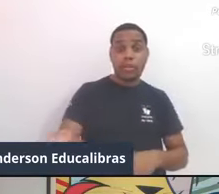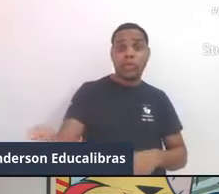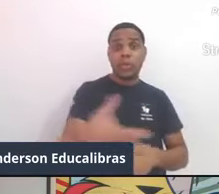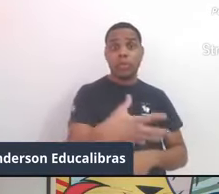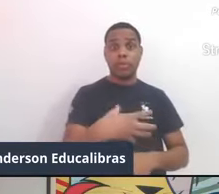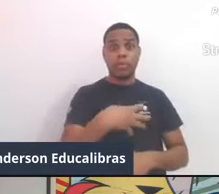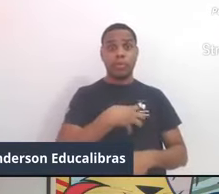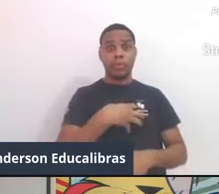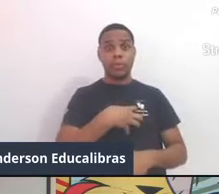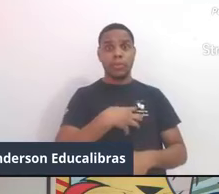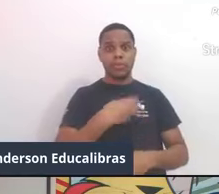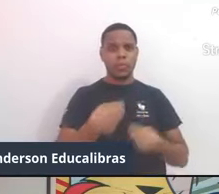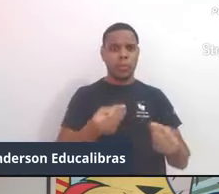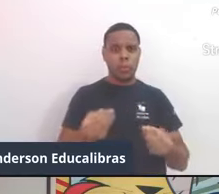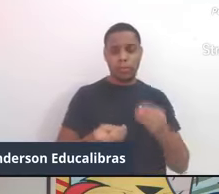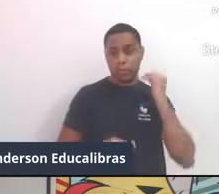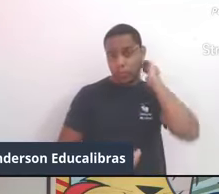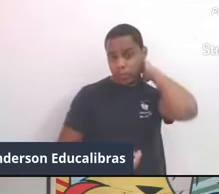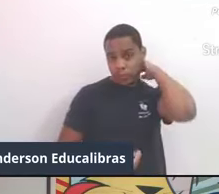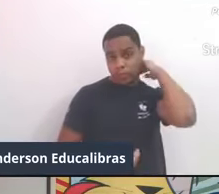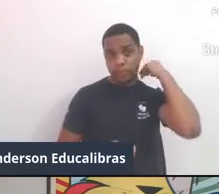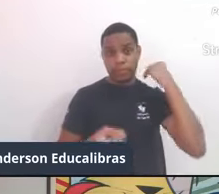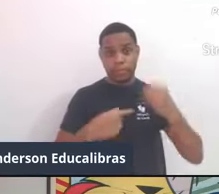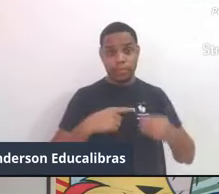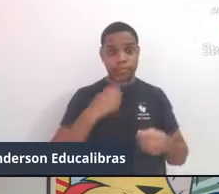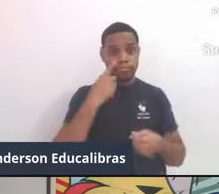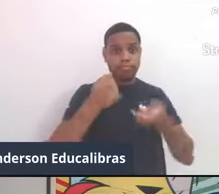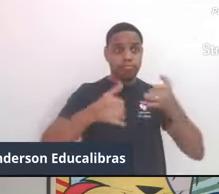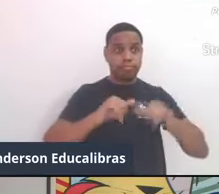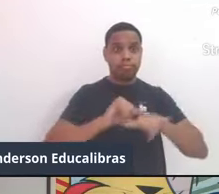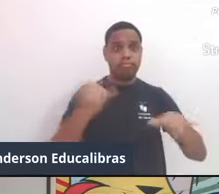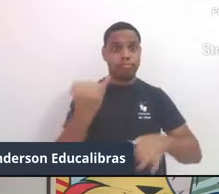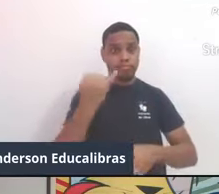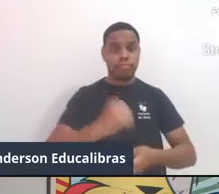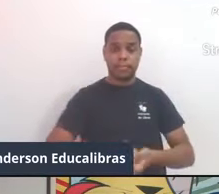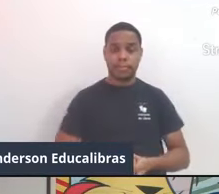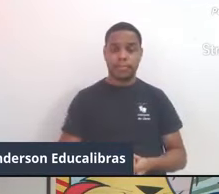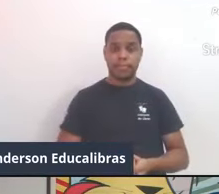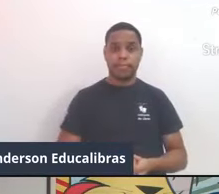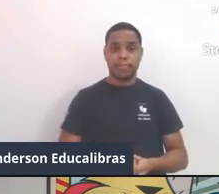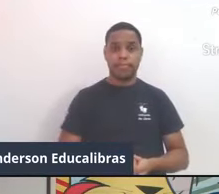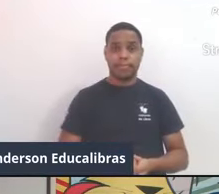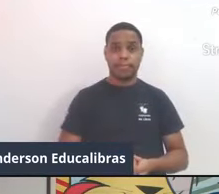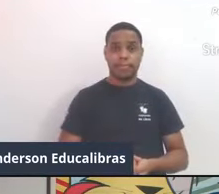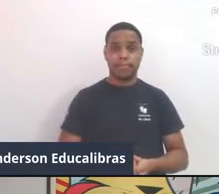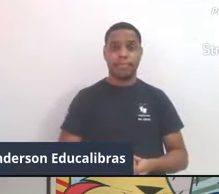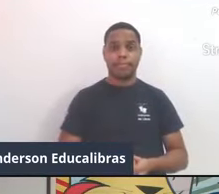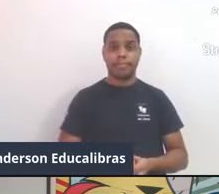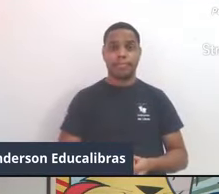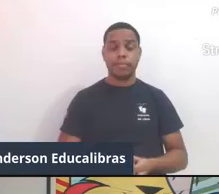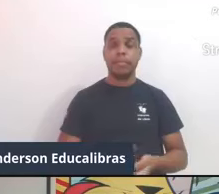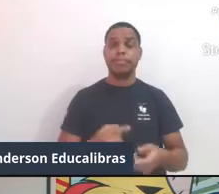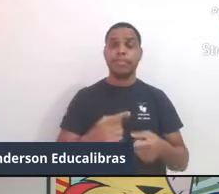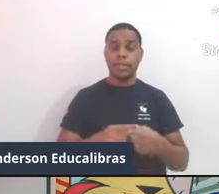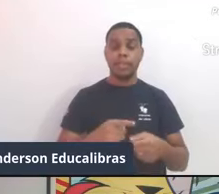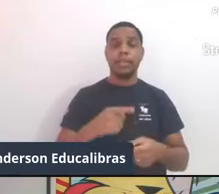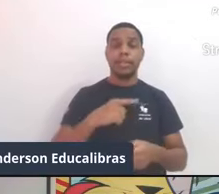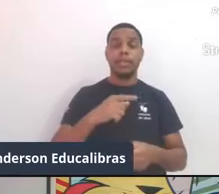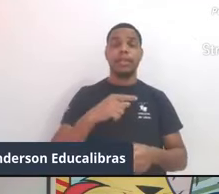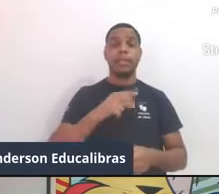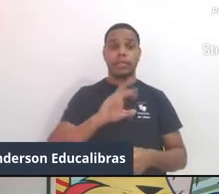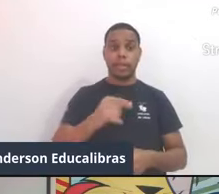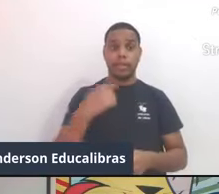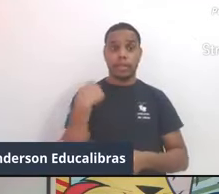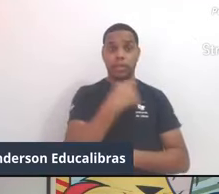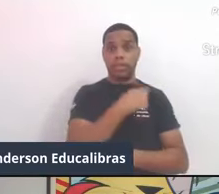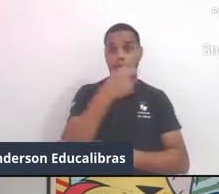esses valores serão mais ainda enfatizados. Por quê? porque cada vez mais conscientemente nós